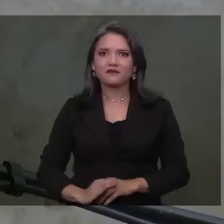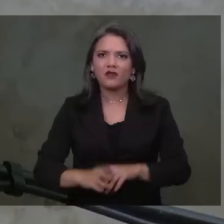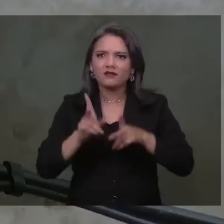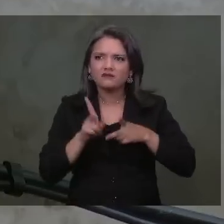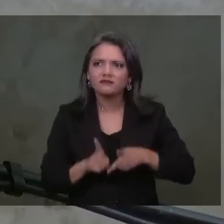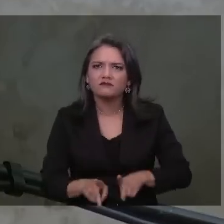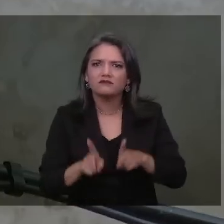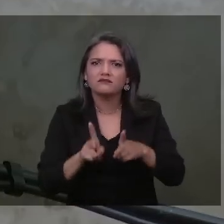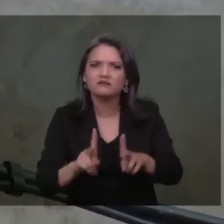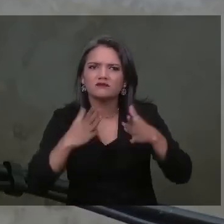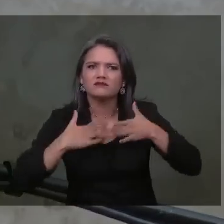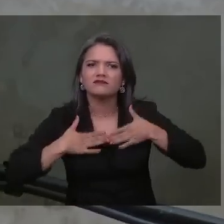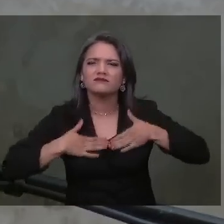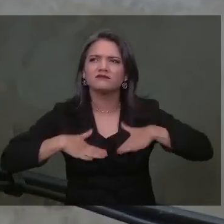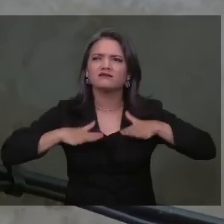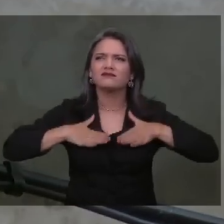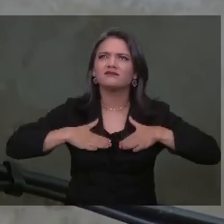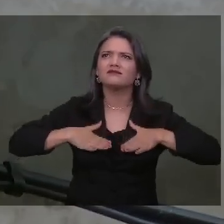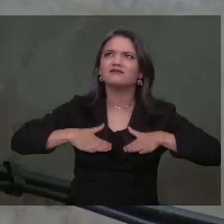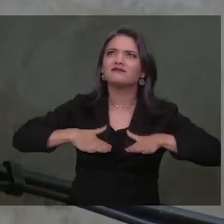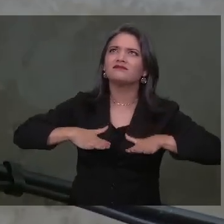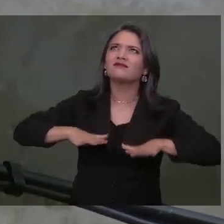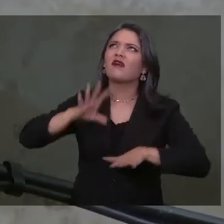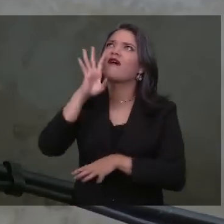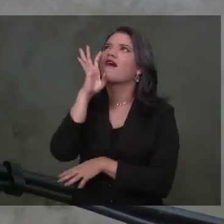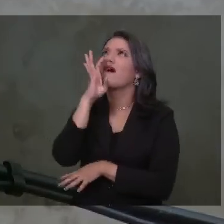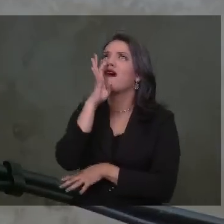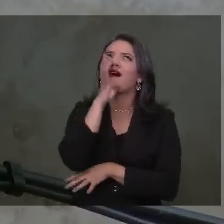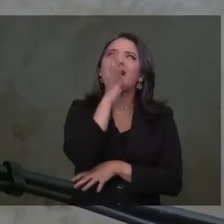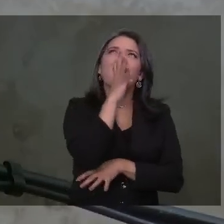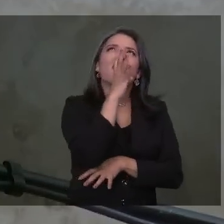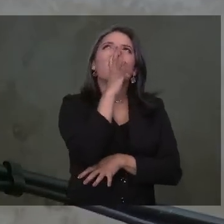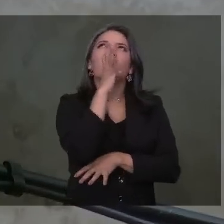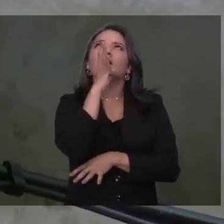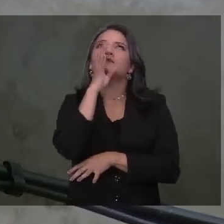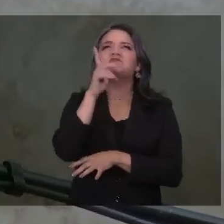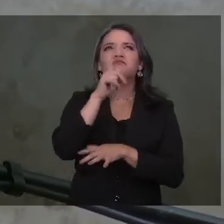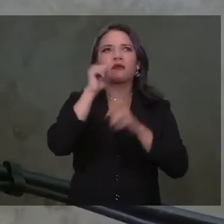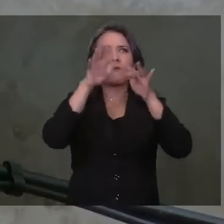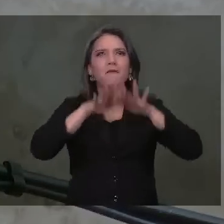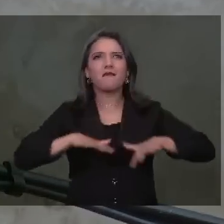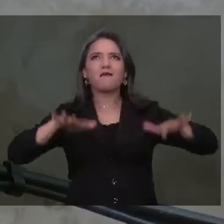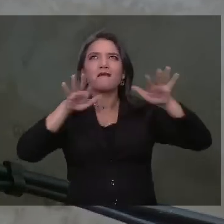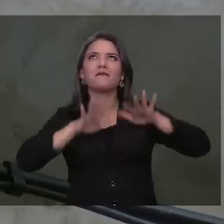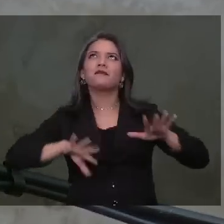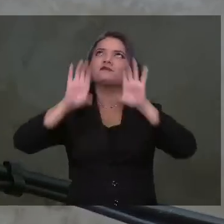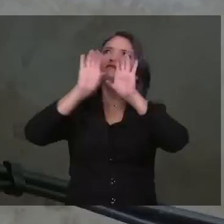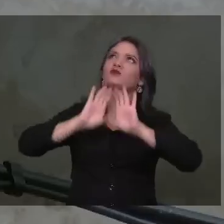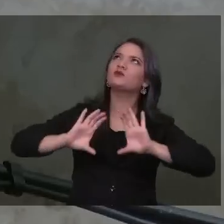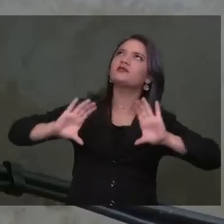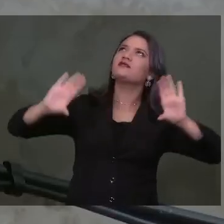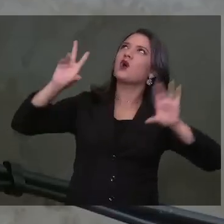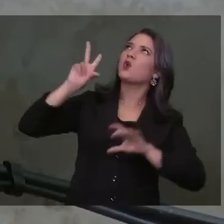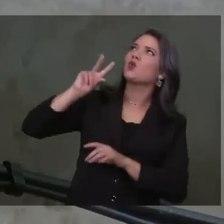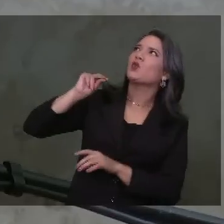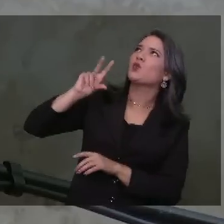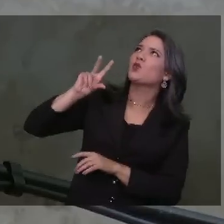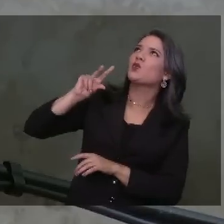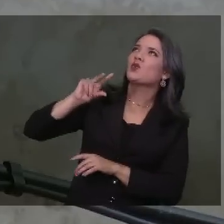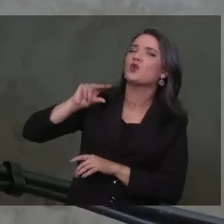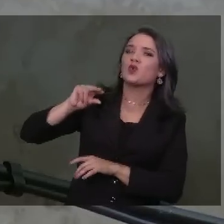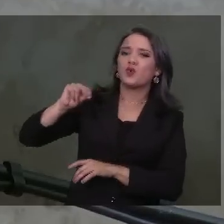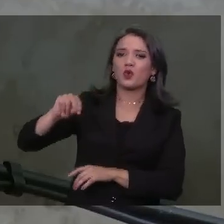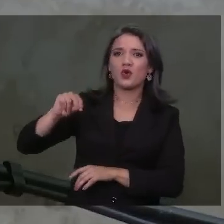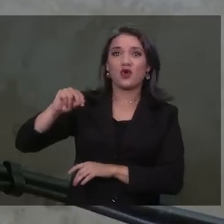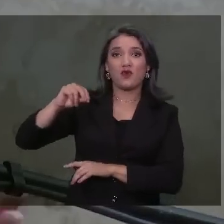Deitado eternamente em berço esplêndido, ao som do mar e à luz do céu profundo,